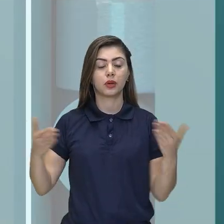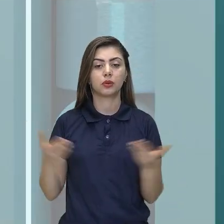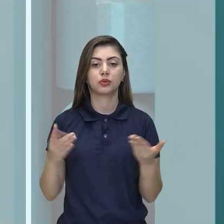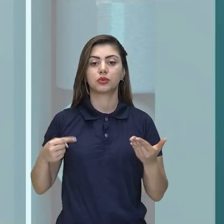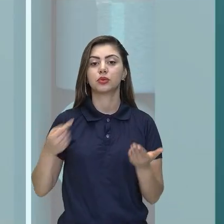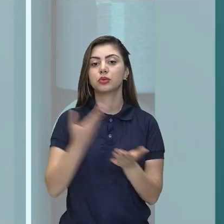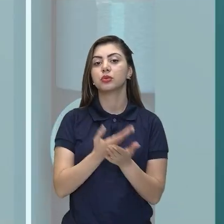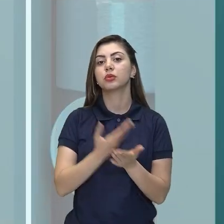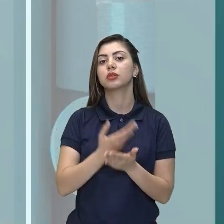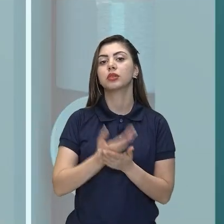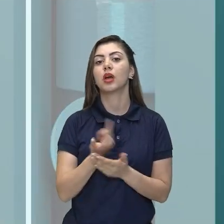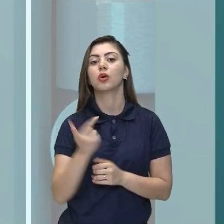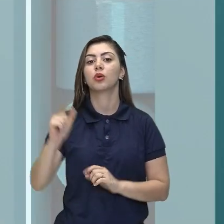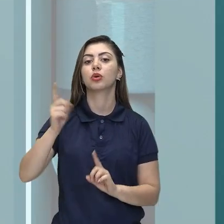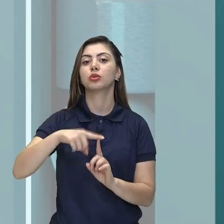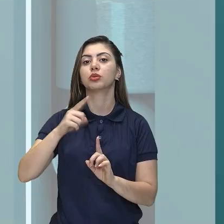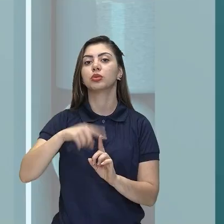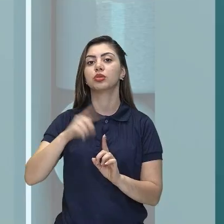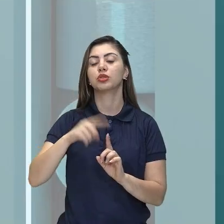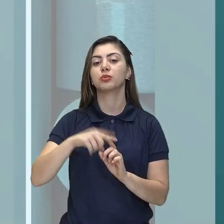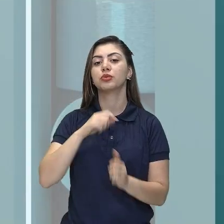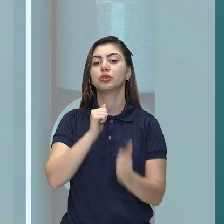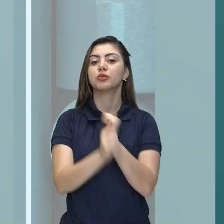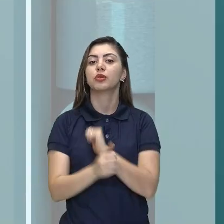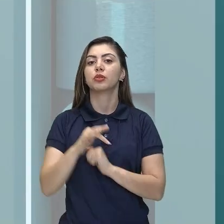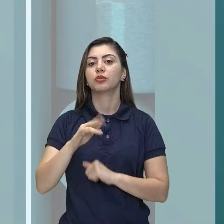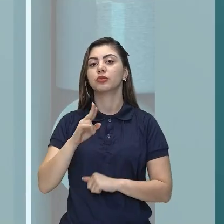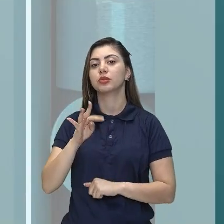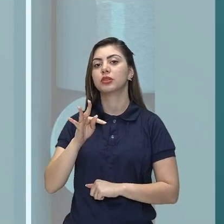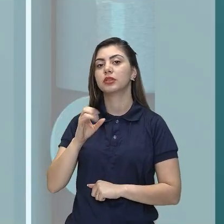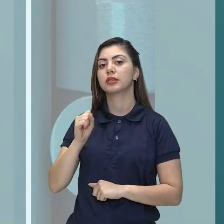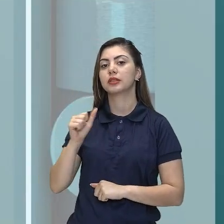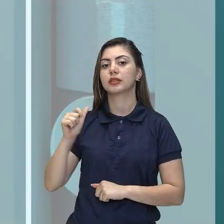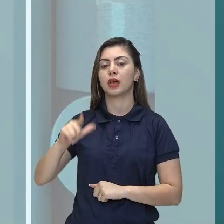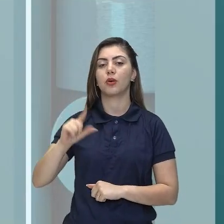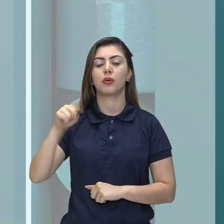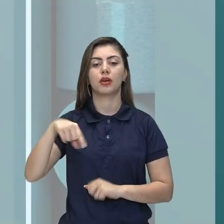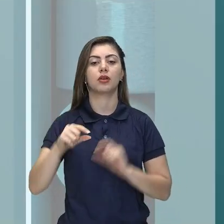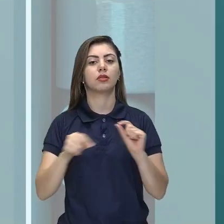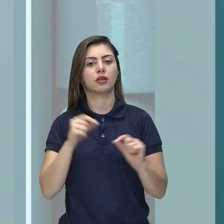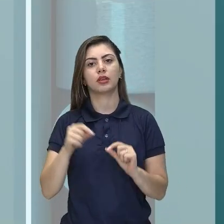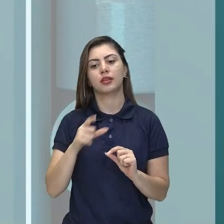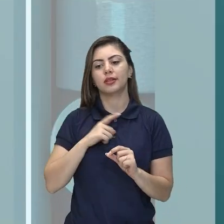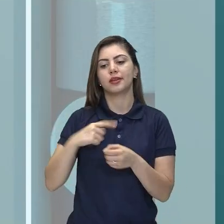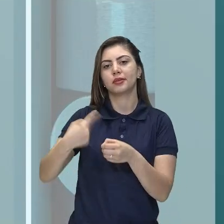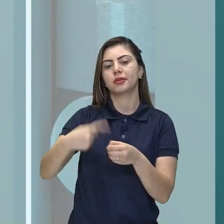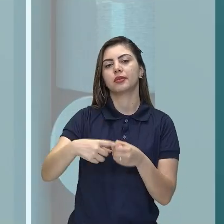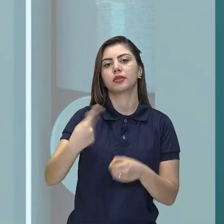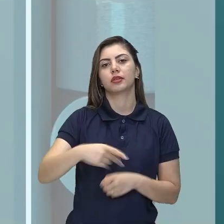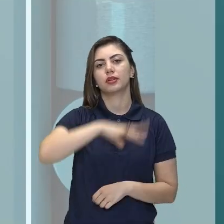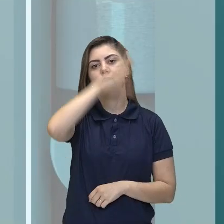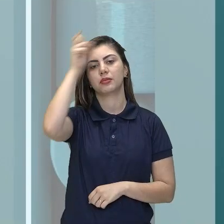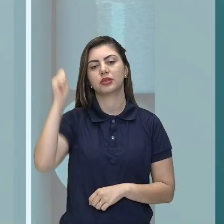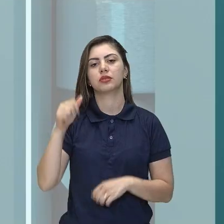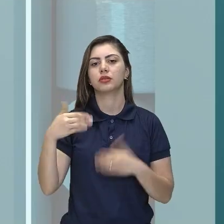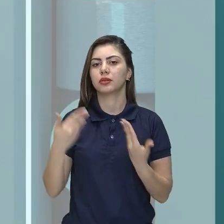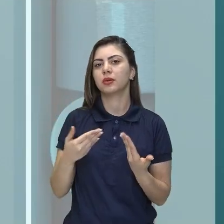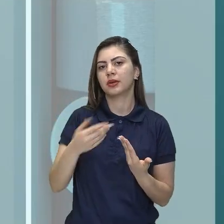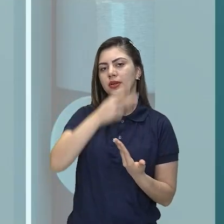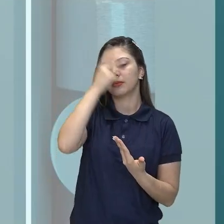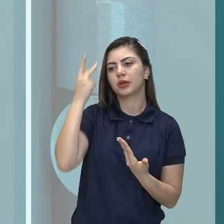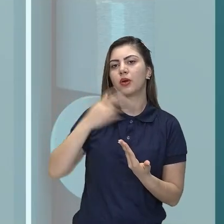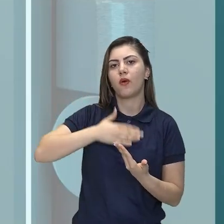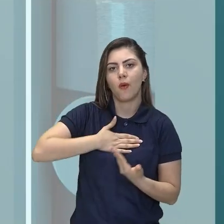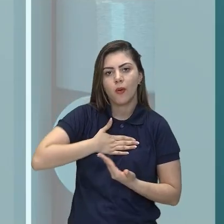futebol, ele também encanta, né? O que mais chama atenção. Principalmente porque a gente está mais habituados, a mídia mostra